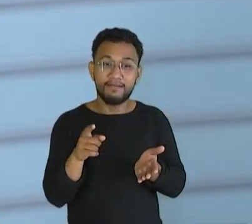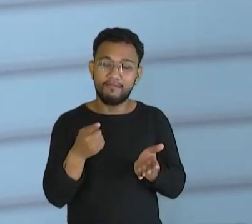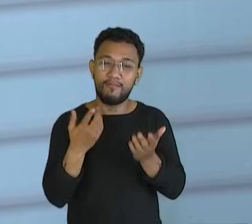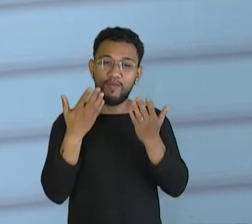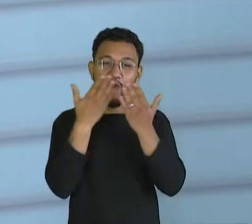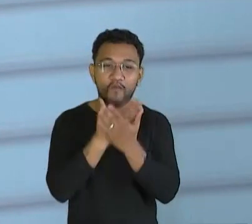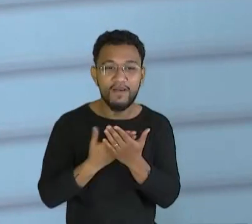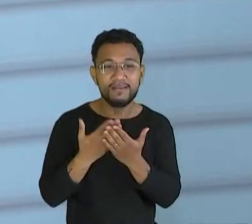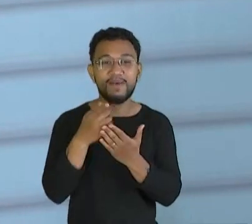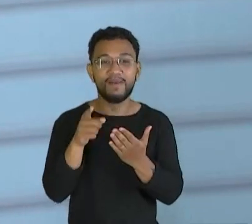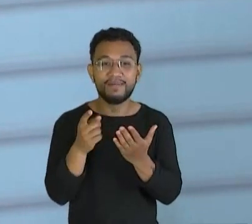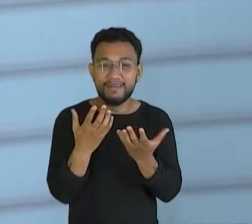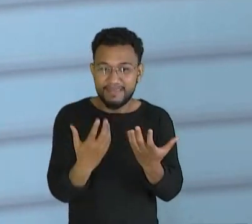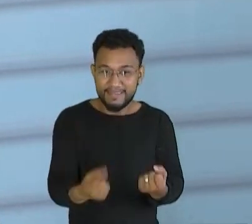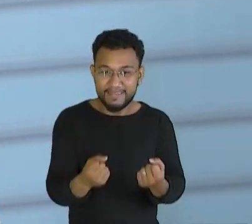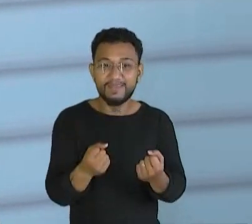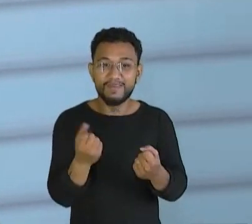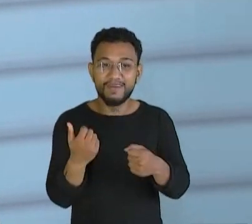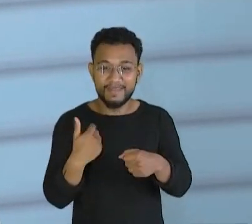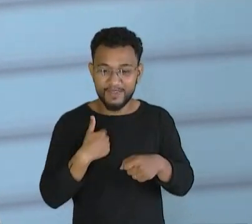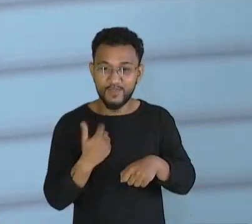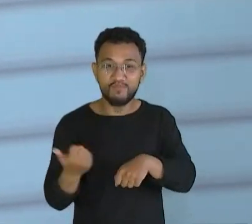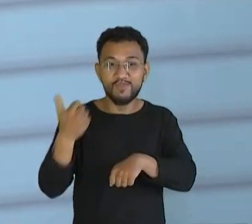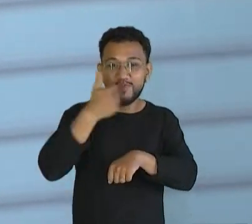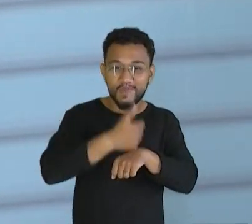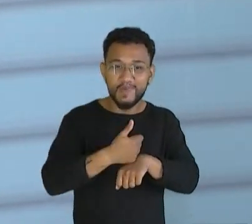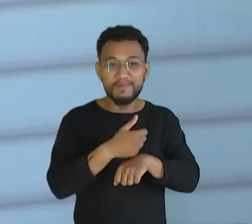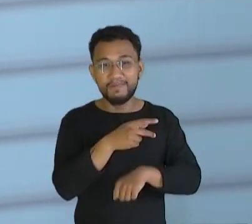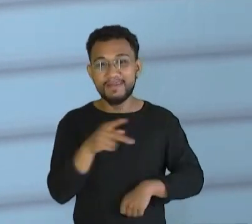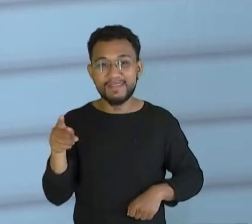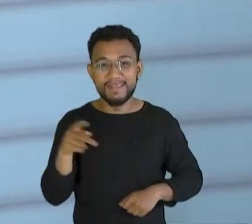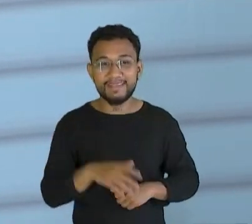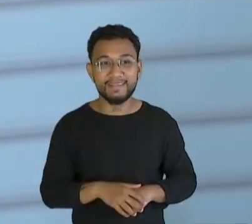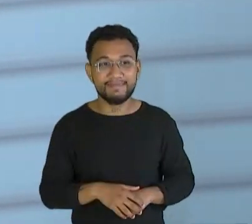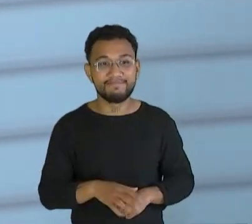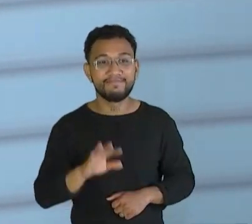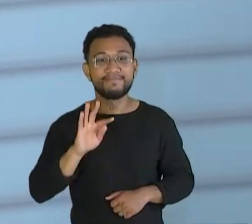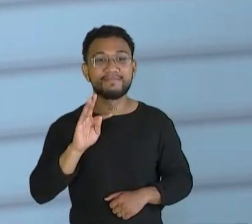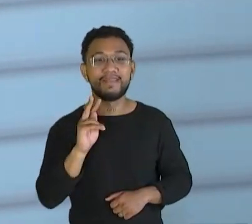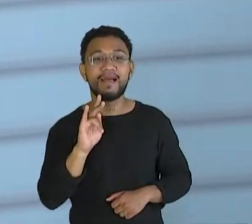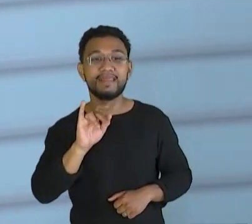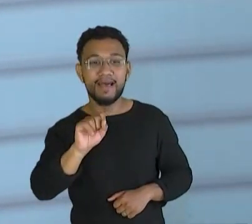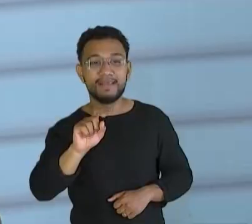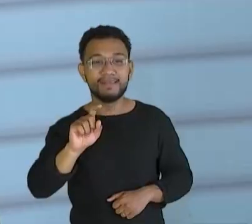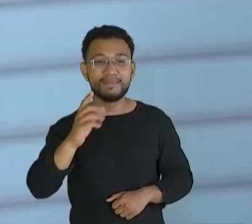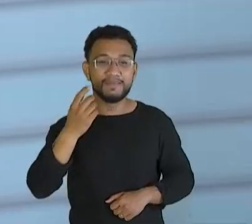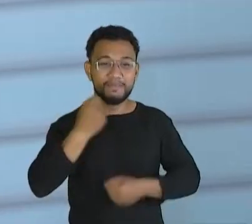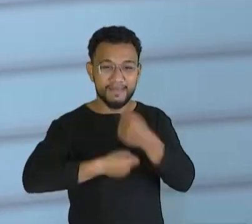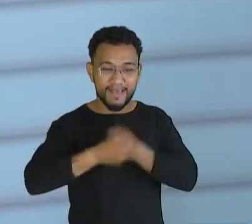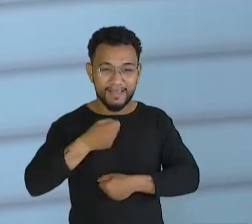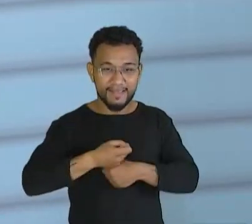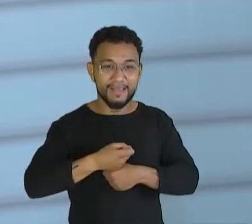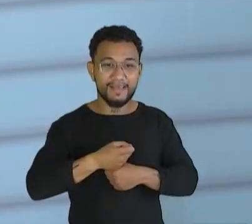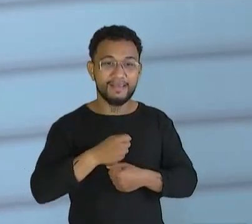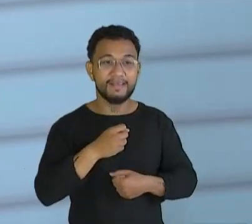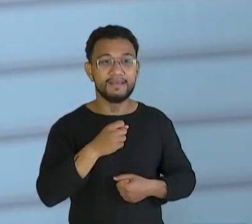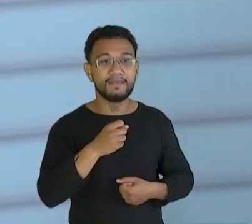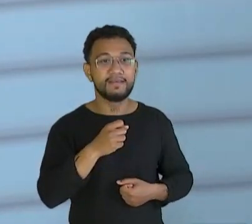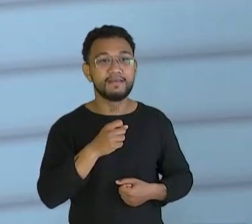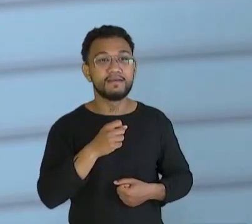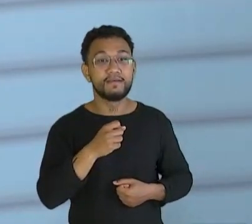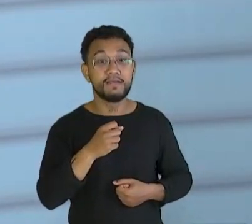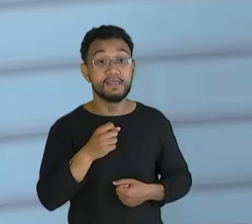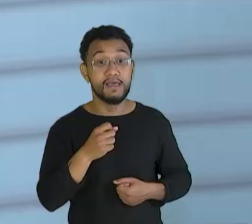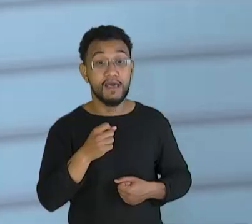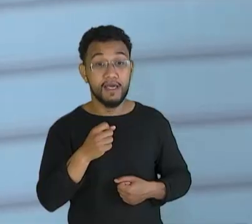a Thaís a ser a sua sucessora? A Thaís, que era, na época, a primeira secretária, foi para a presidência, e a